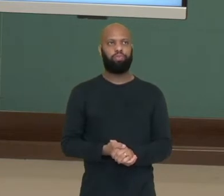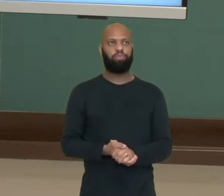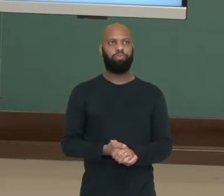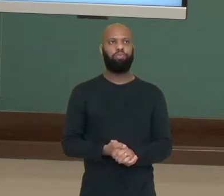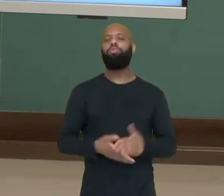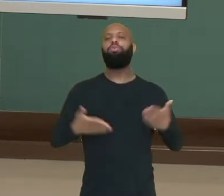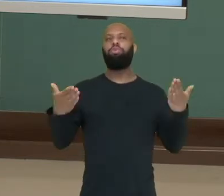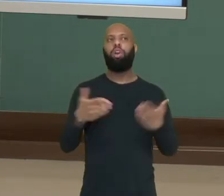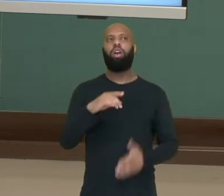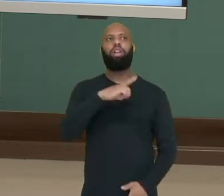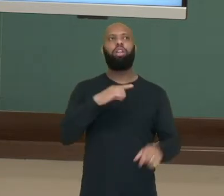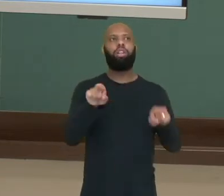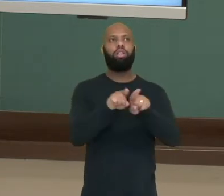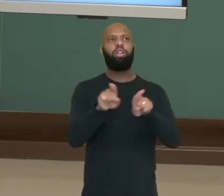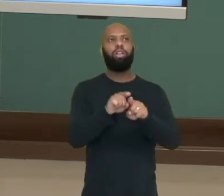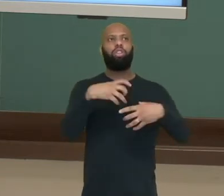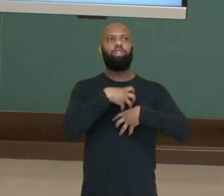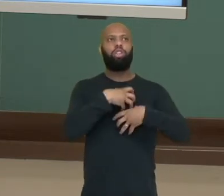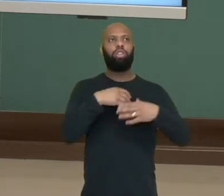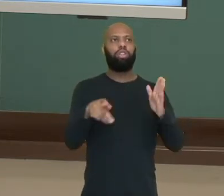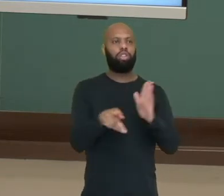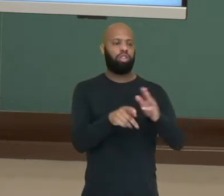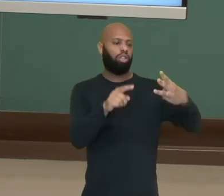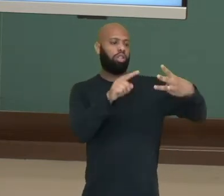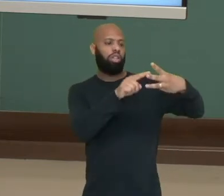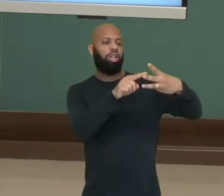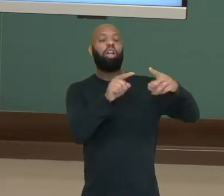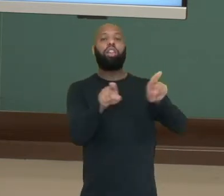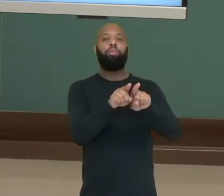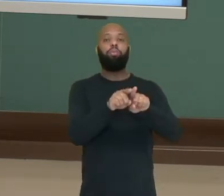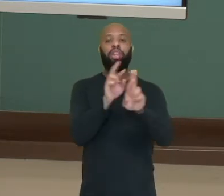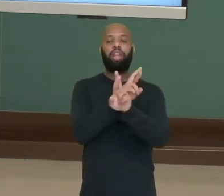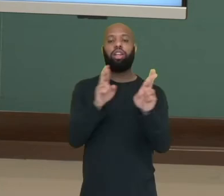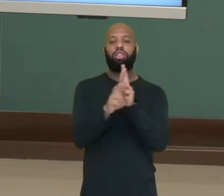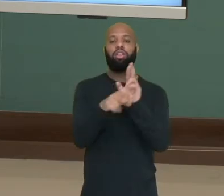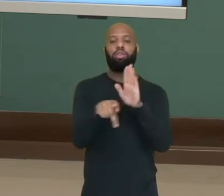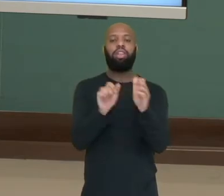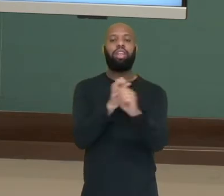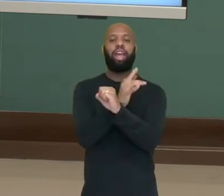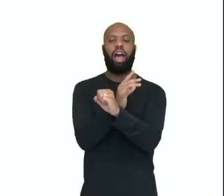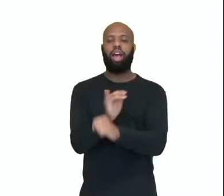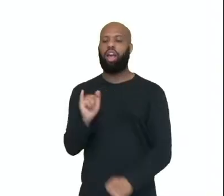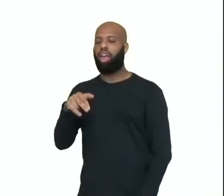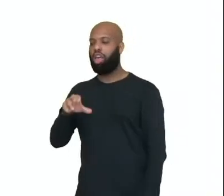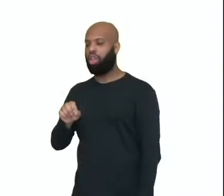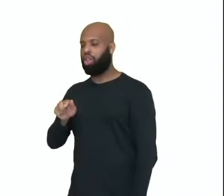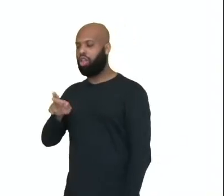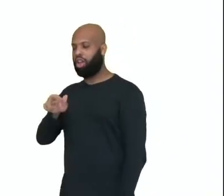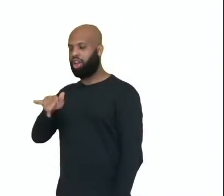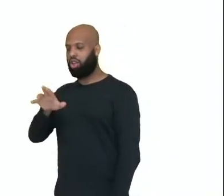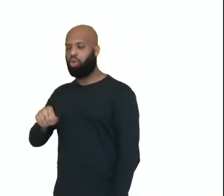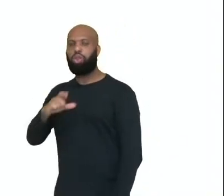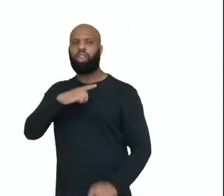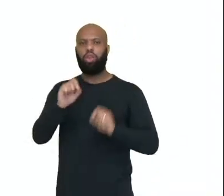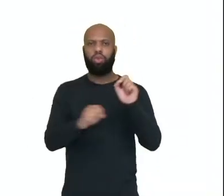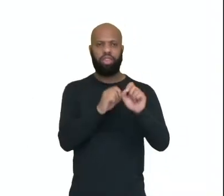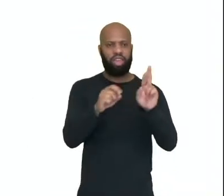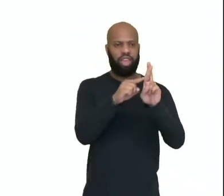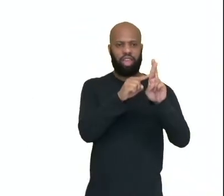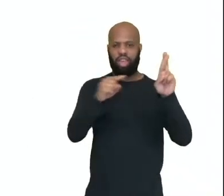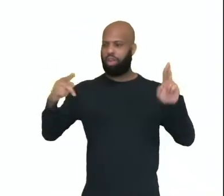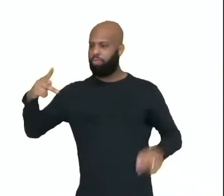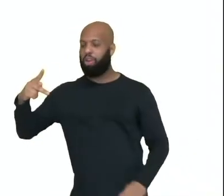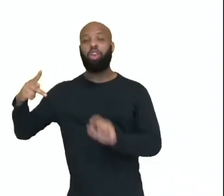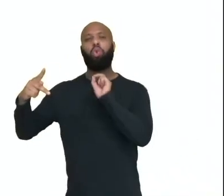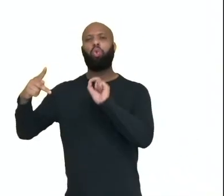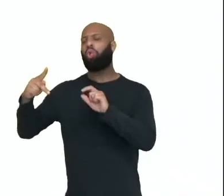A gente também tem a reação entre peróxido e ácidos inorgânicos e como produto a gente vai ter um sal e água oxigenada. Então